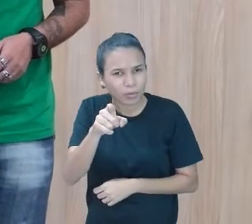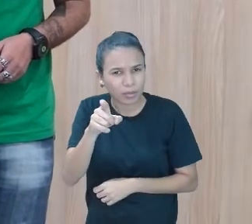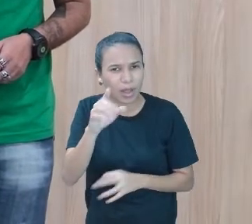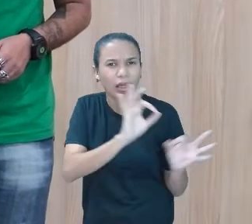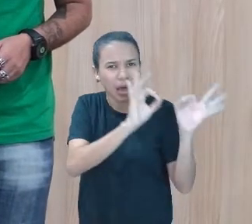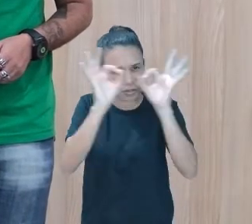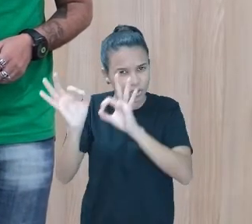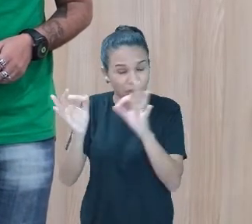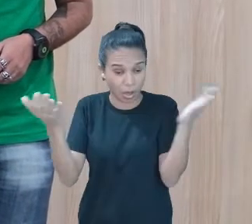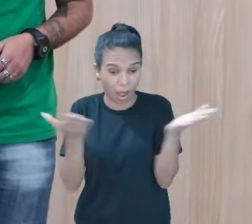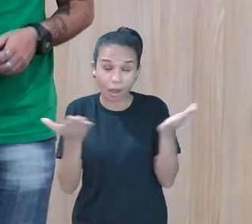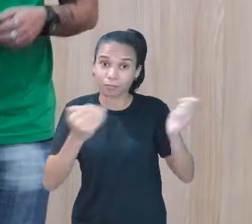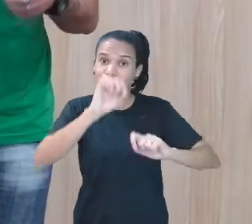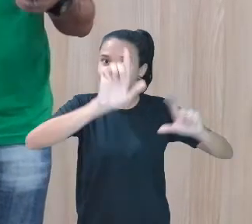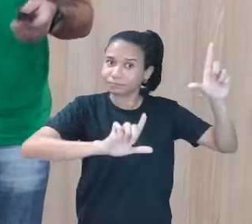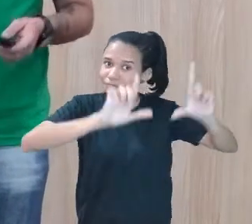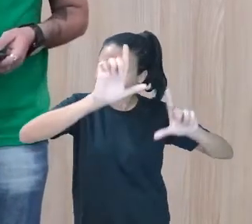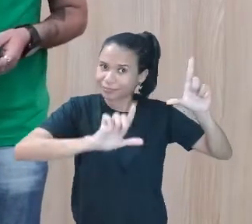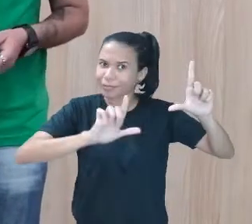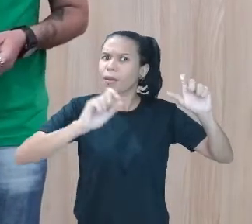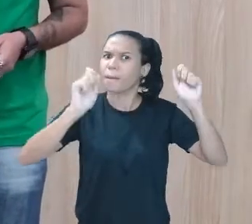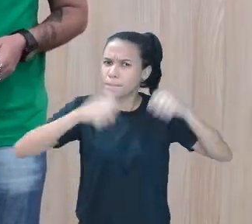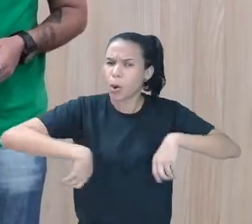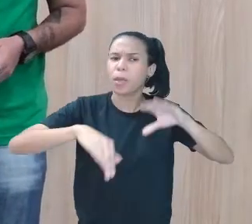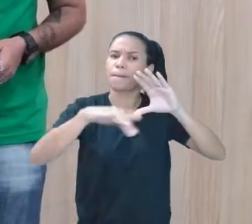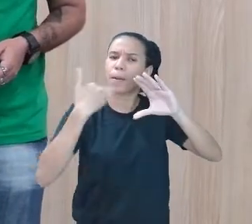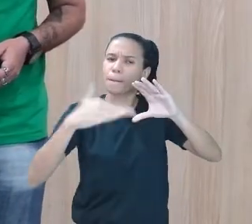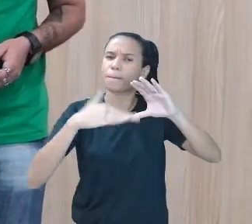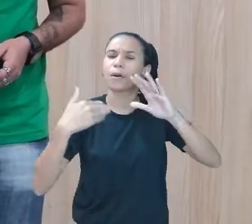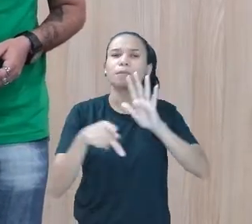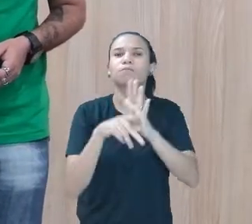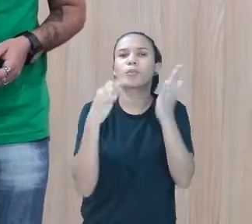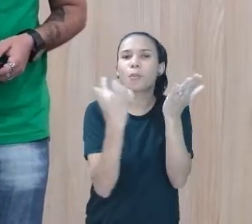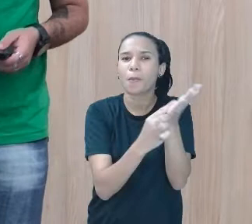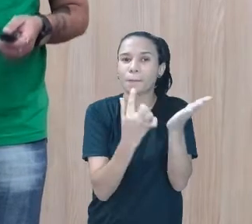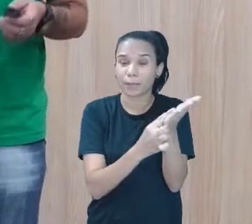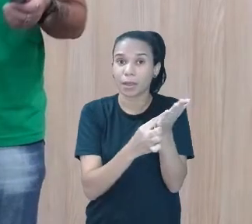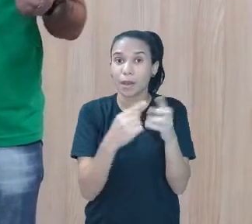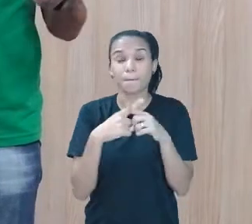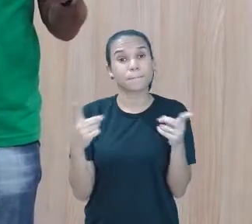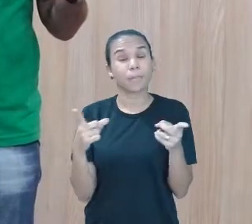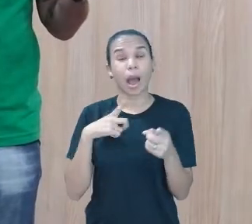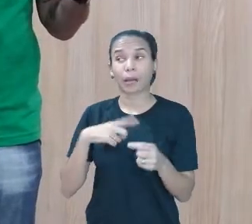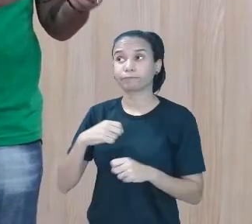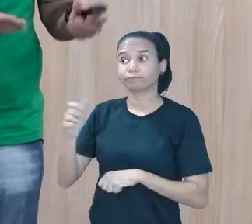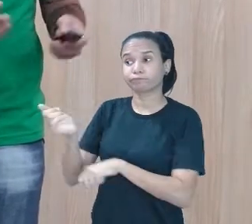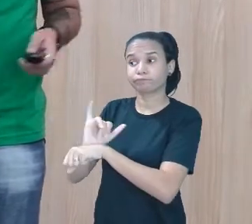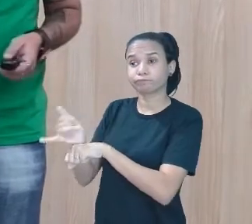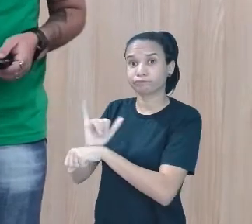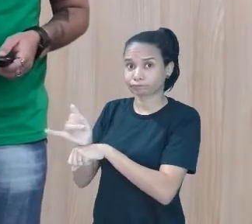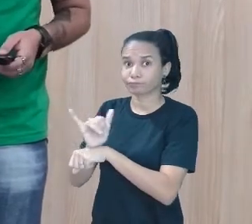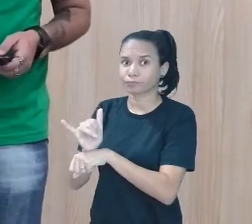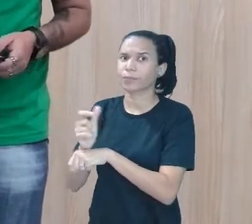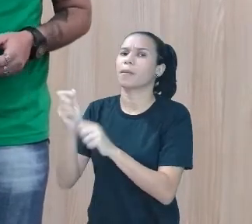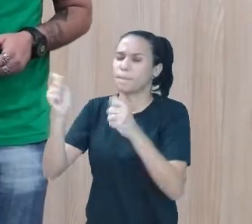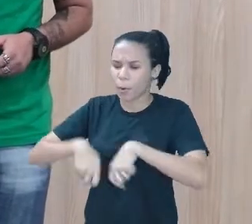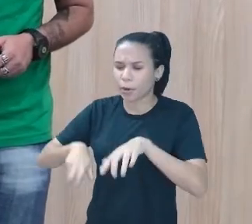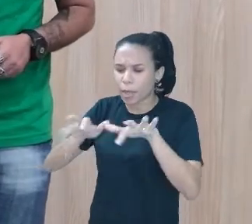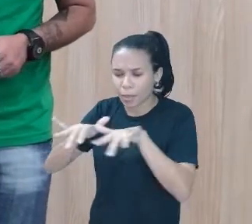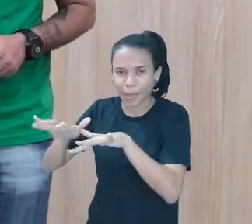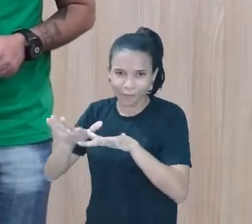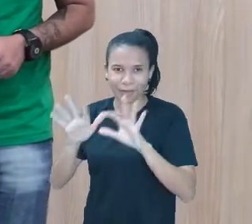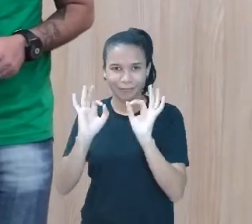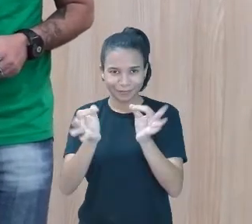está vendo ao vivo agora pela TV, manda aí seu recado pelo aplicativo, mas se você estiver vendo pelo YouTube, escreve lá